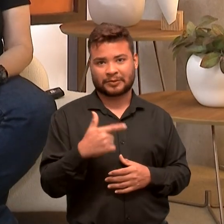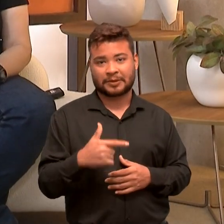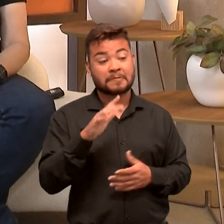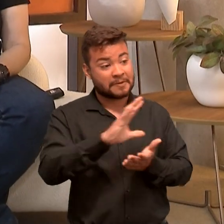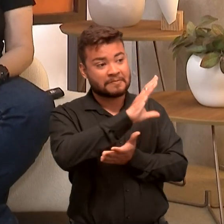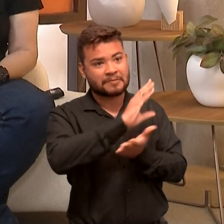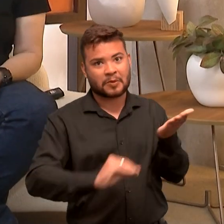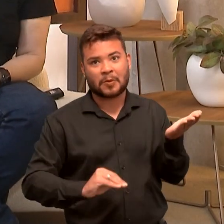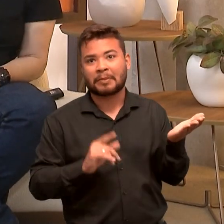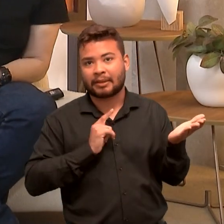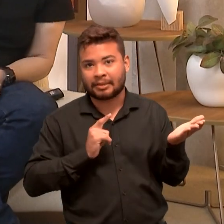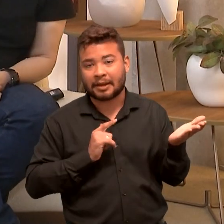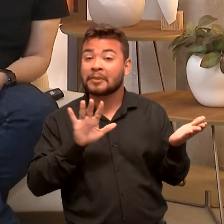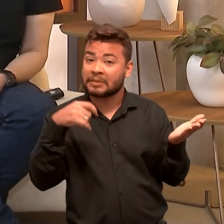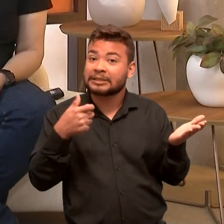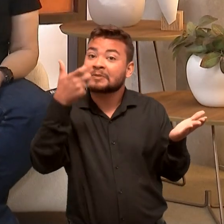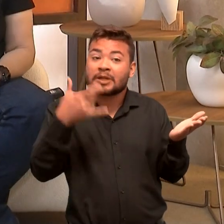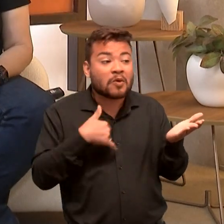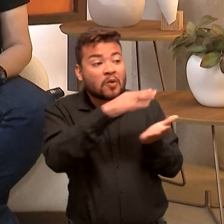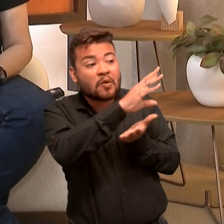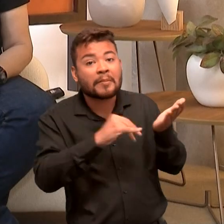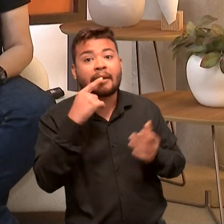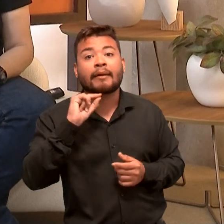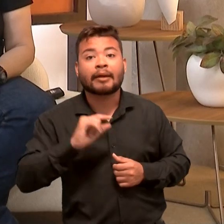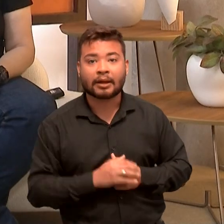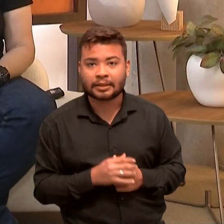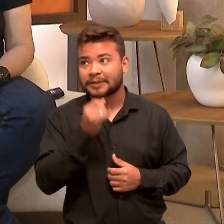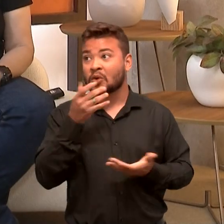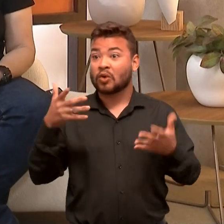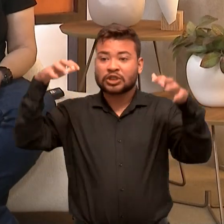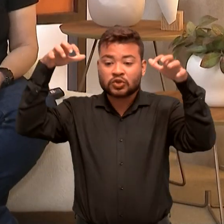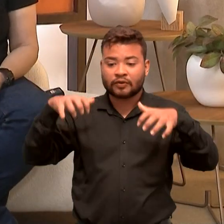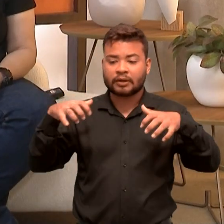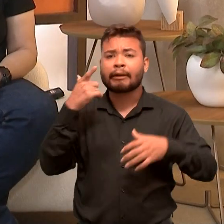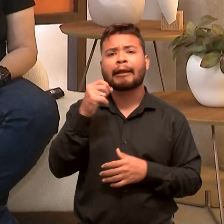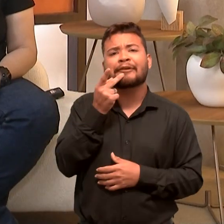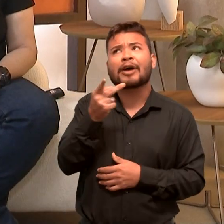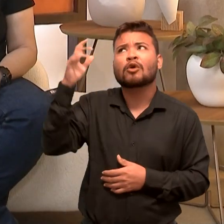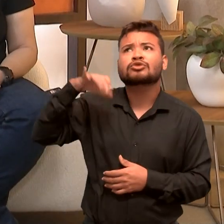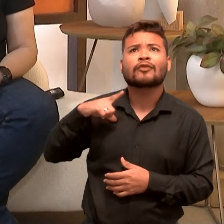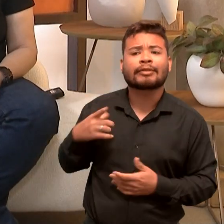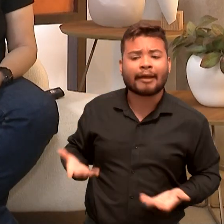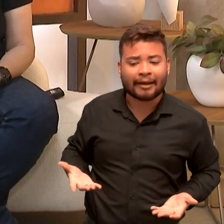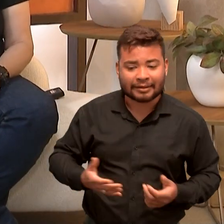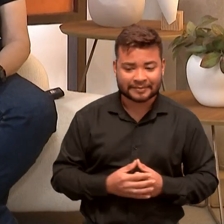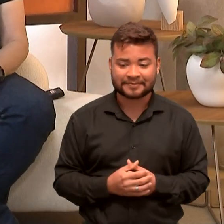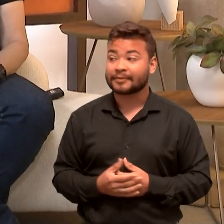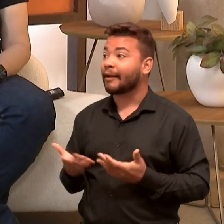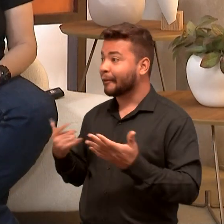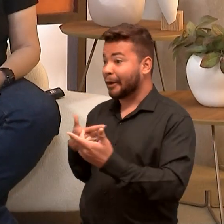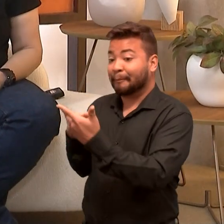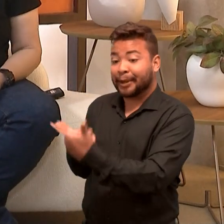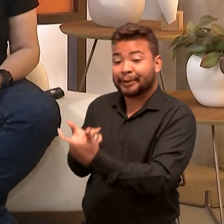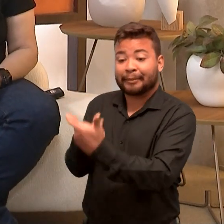copiou. A gente pergunta, hoje está chovendo, quem disse? Nessa era de prints, né, na internet, printou